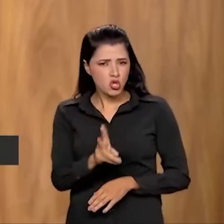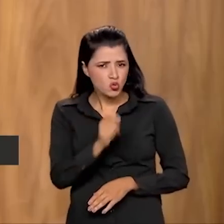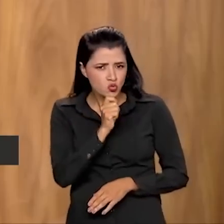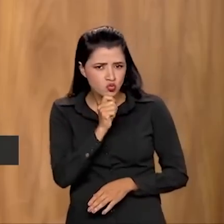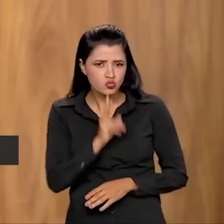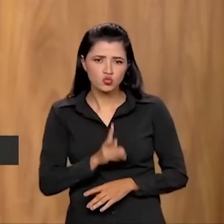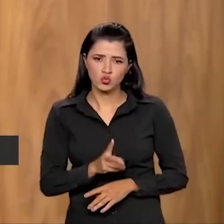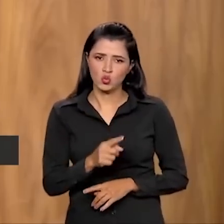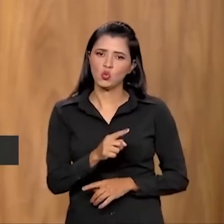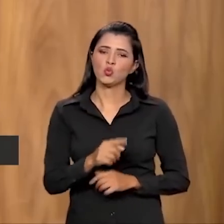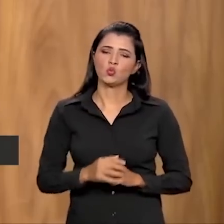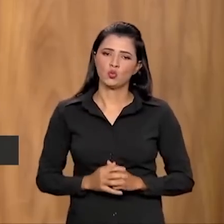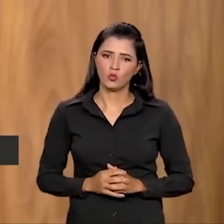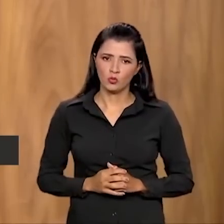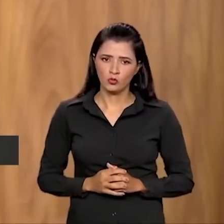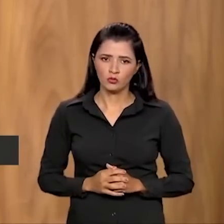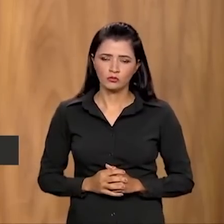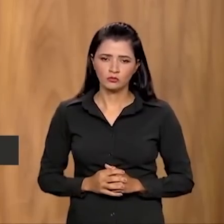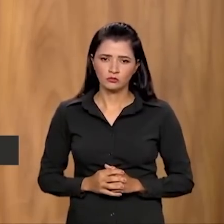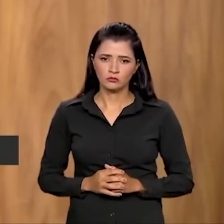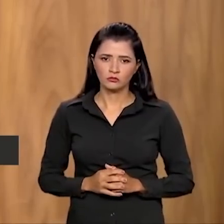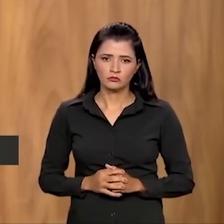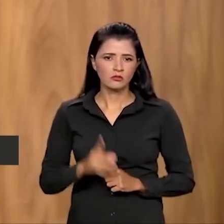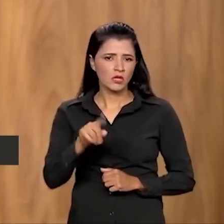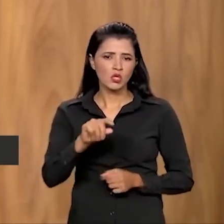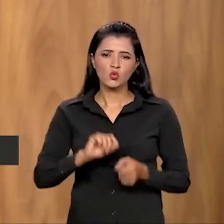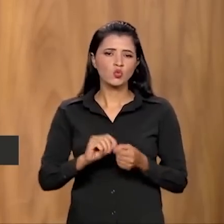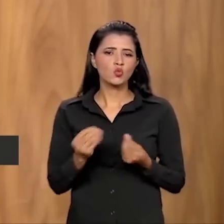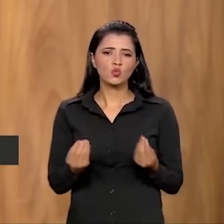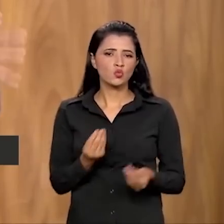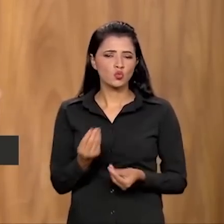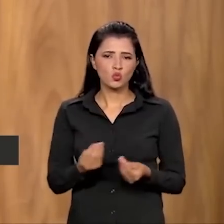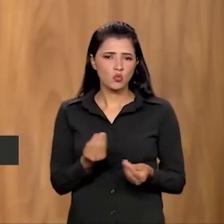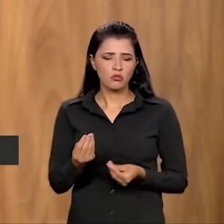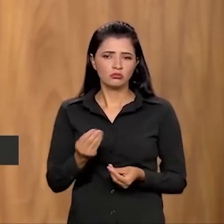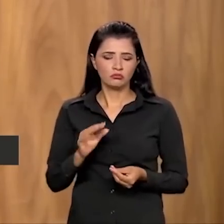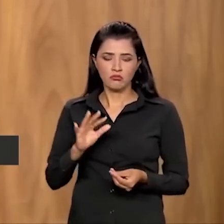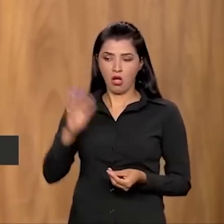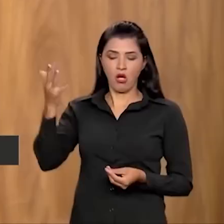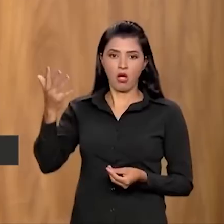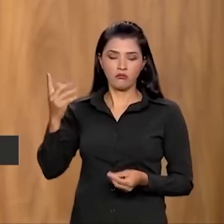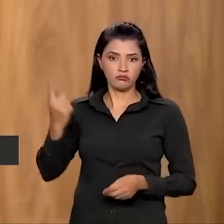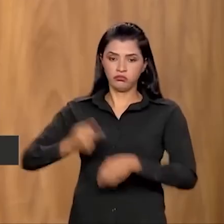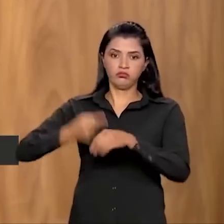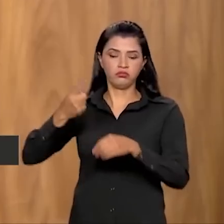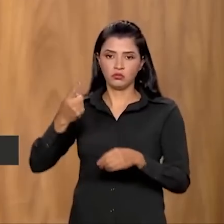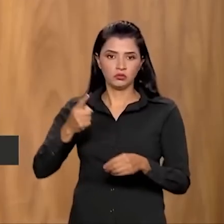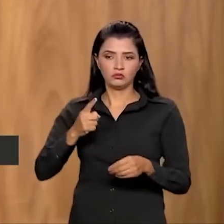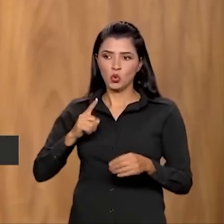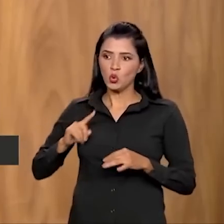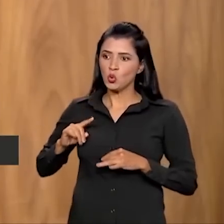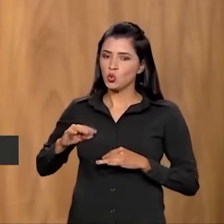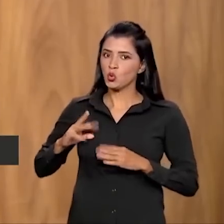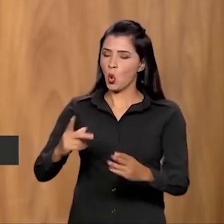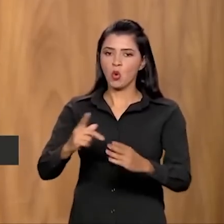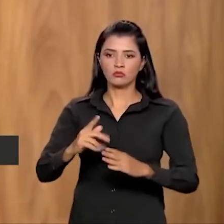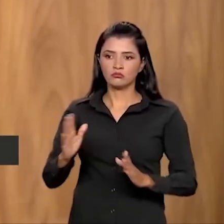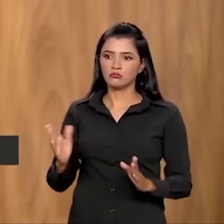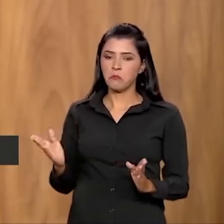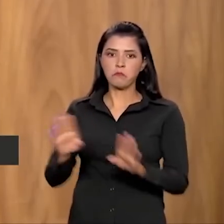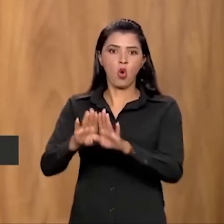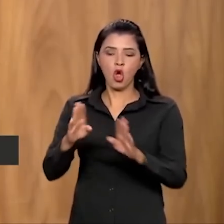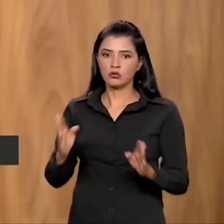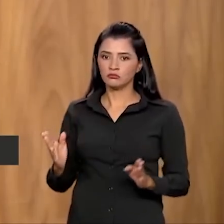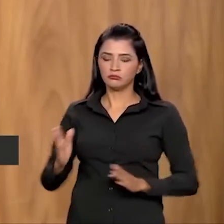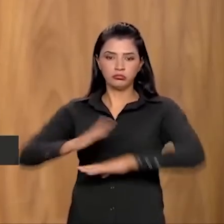Y de repente, desde Brasil cerraram todas as portas e todas as ventanas. Todas as portas, todas as janelas com o